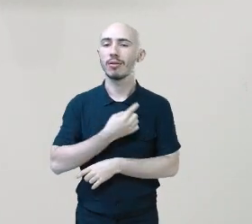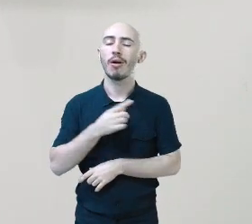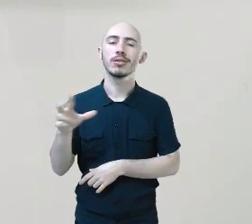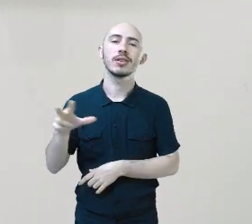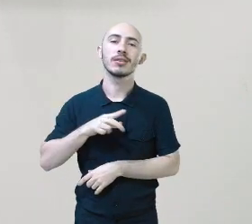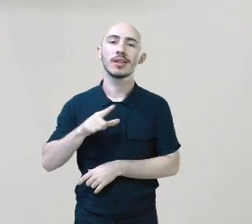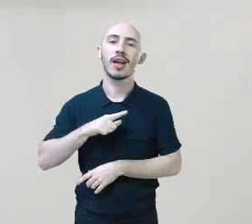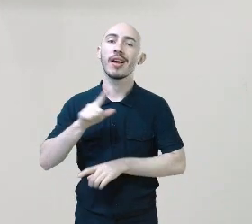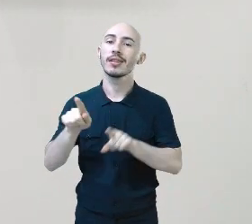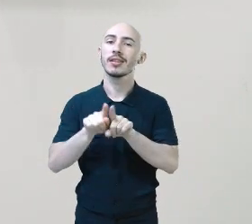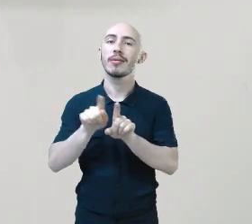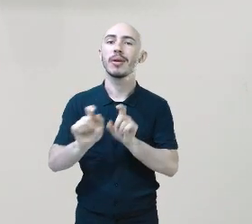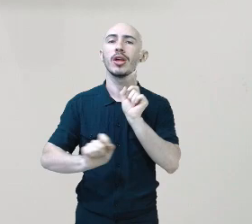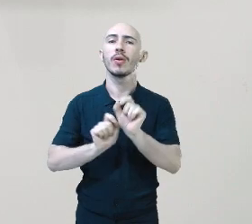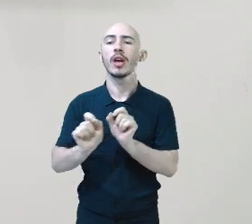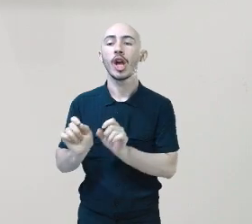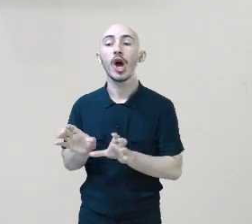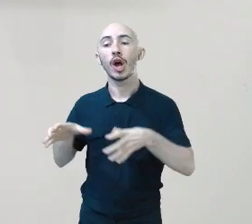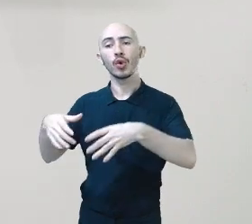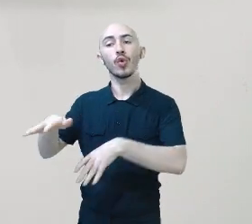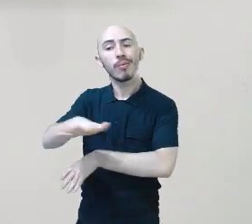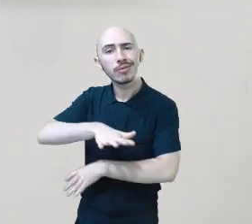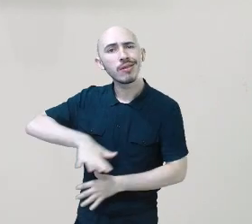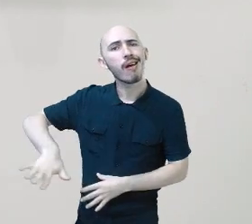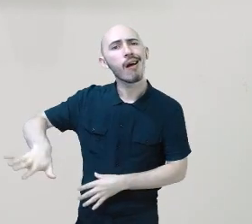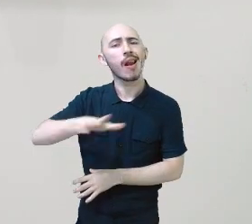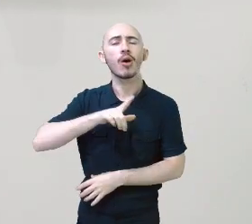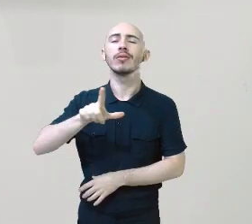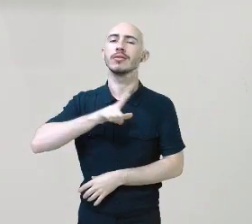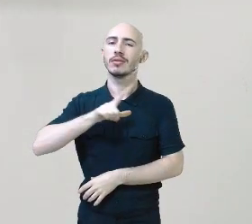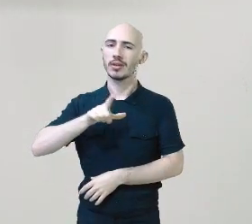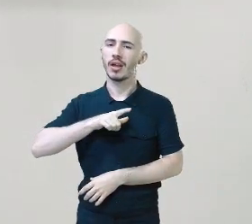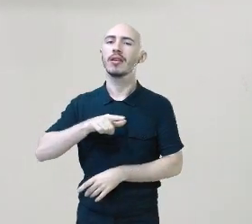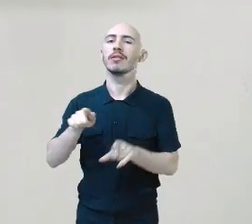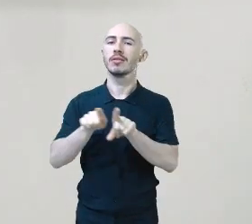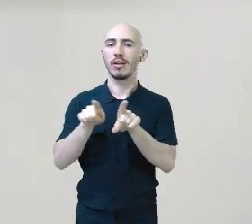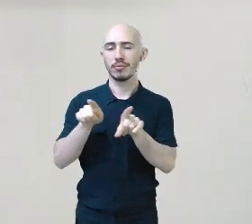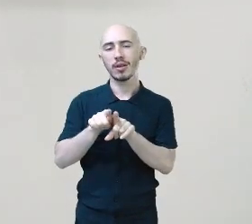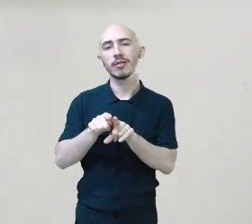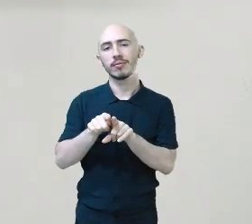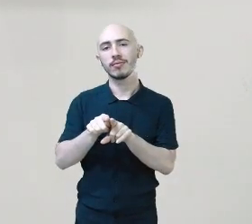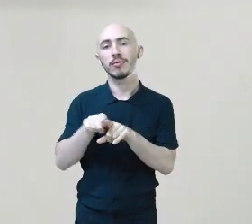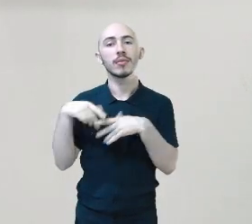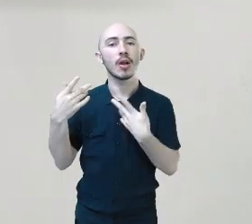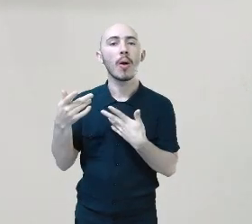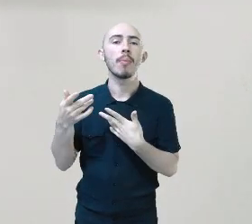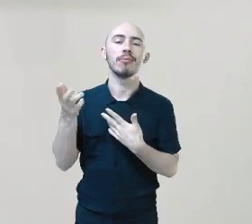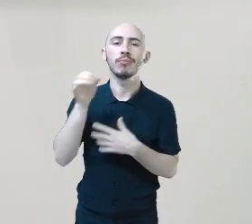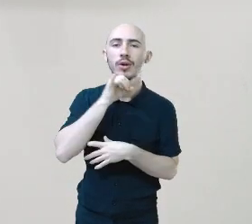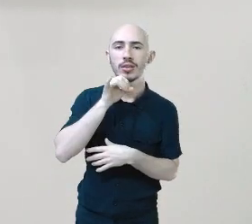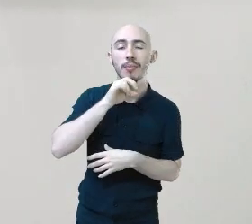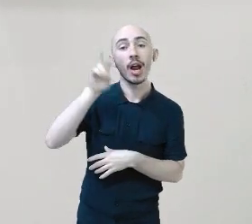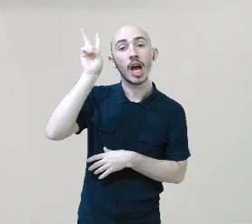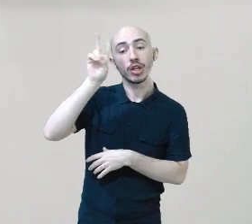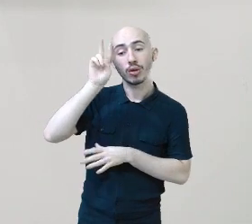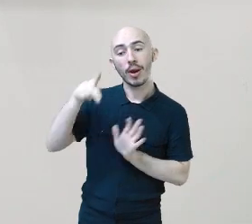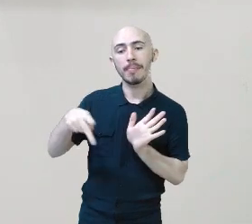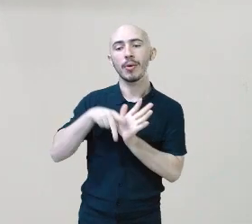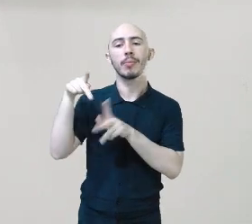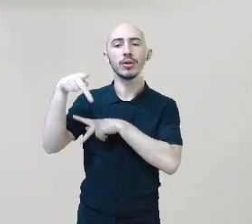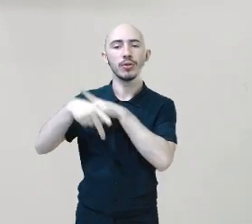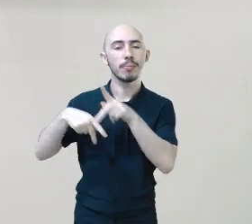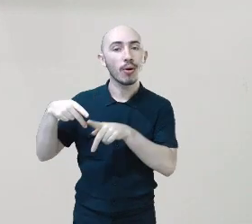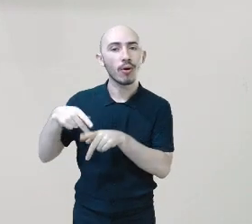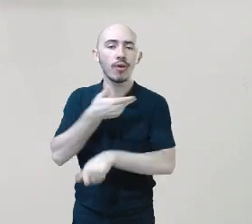as memórias coletivas. Cada um vai ter a sua memória, mas a história de um povo, os costumes, a